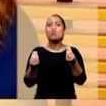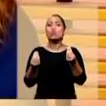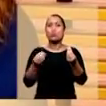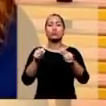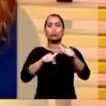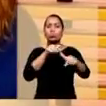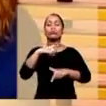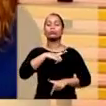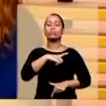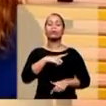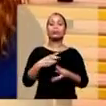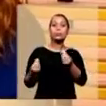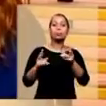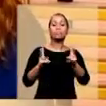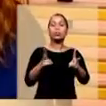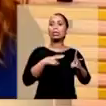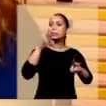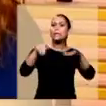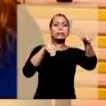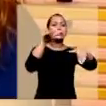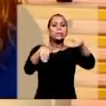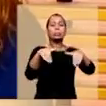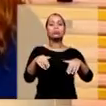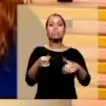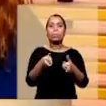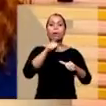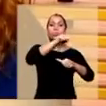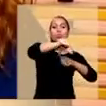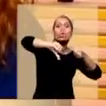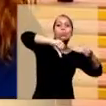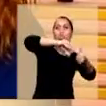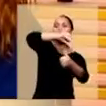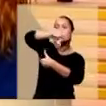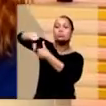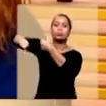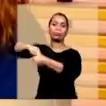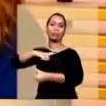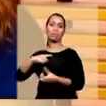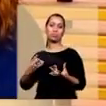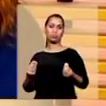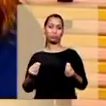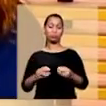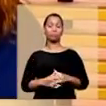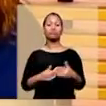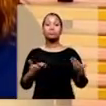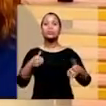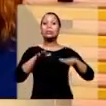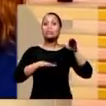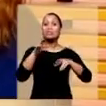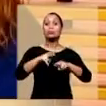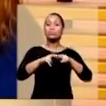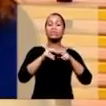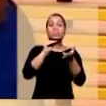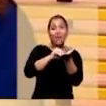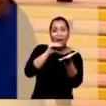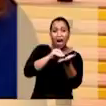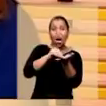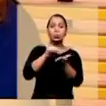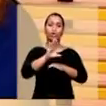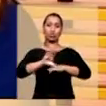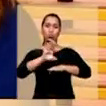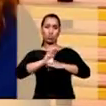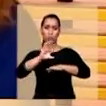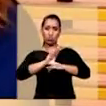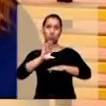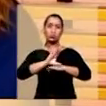de serviços. Sempre tem contratação e tem muita rotatividade nessa área, né? Às vezes, por falta de